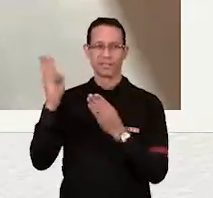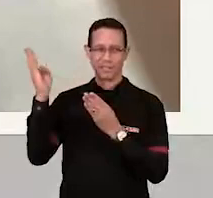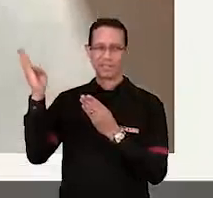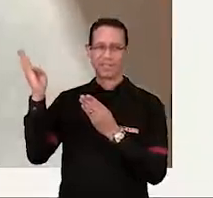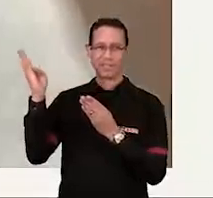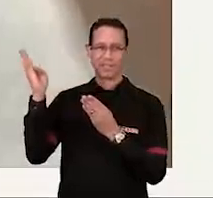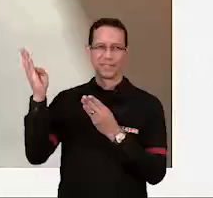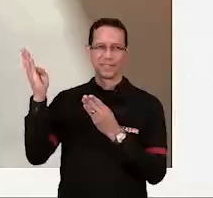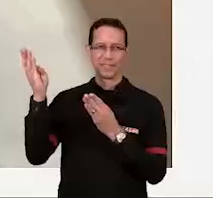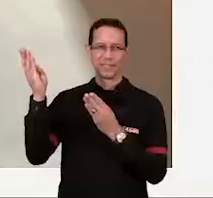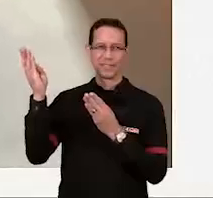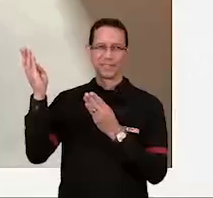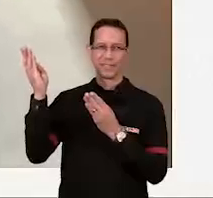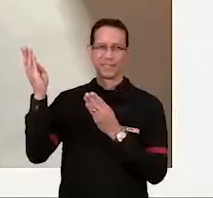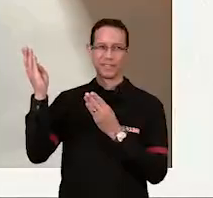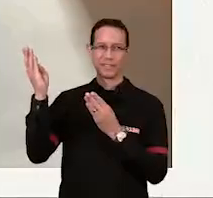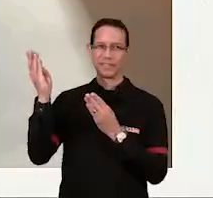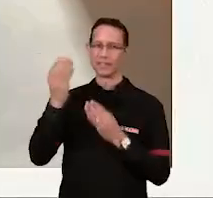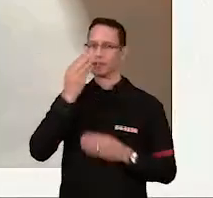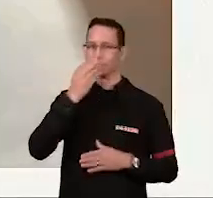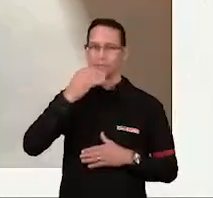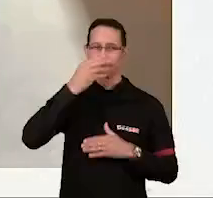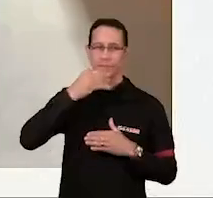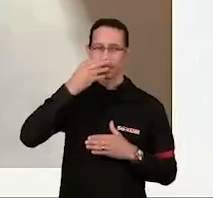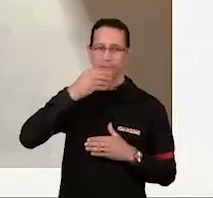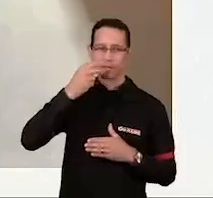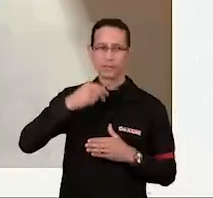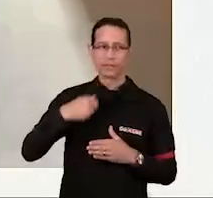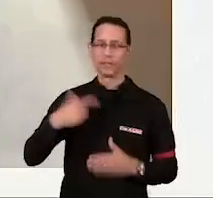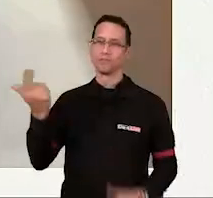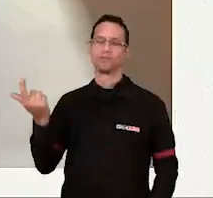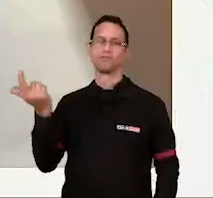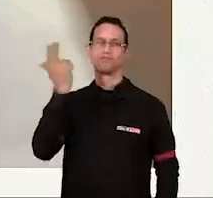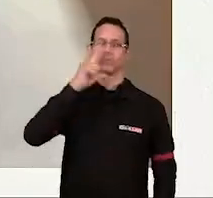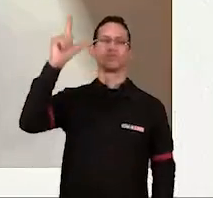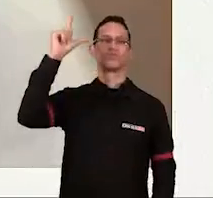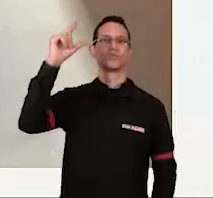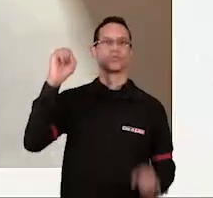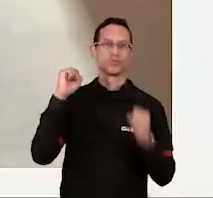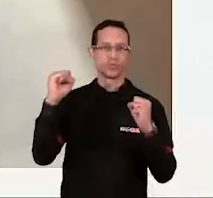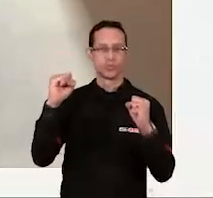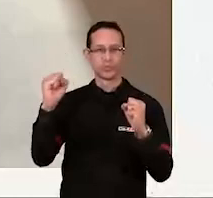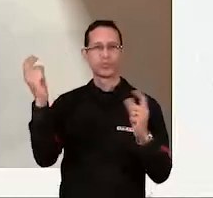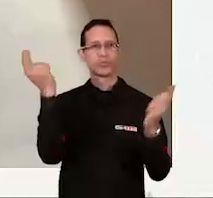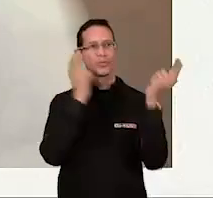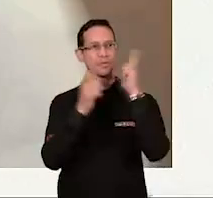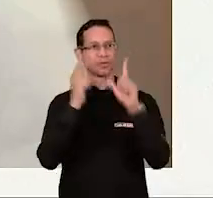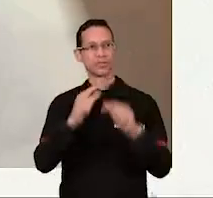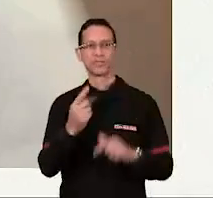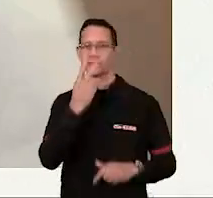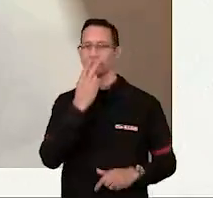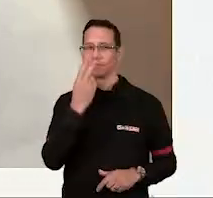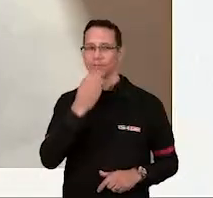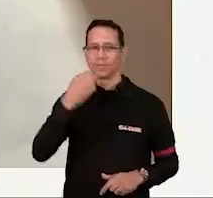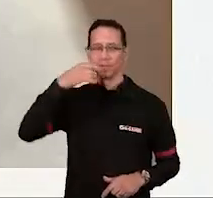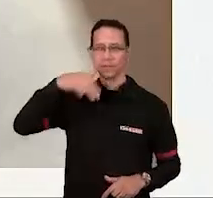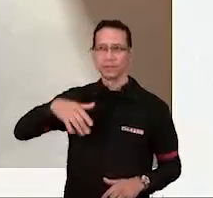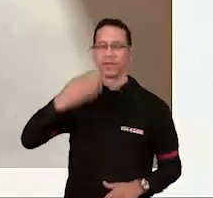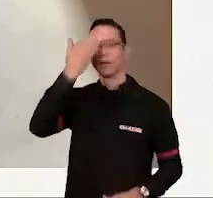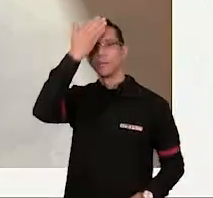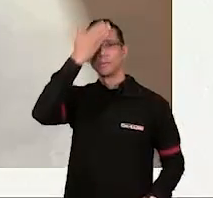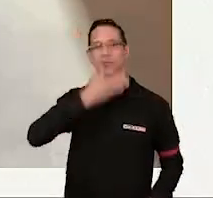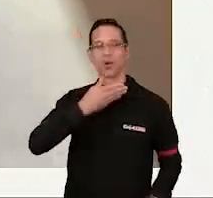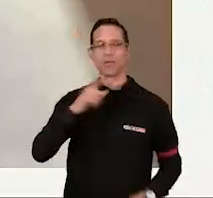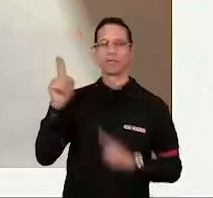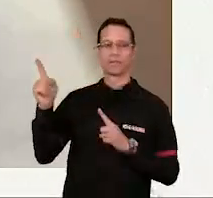quando isso acontece, o centro cirúrgico parece que teve um gol num time de futebol, né? Todo mundo, finalmente! Porque isso é um